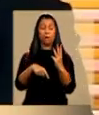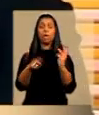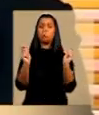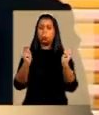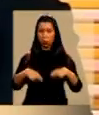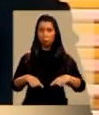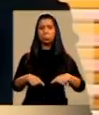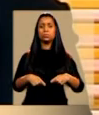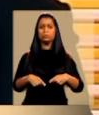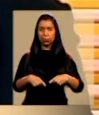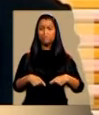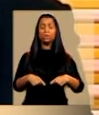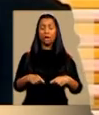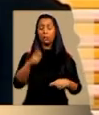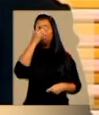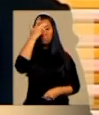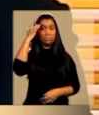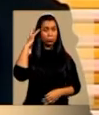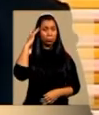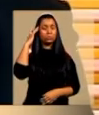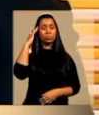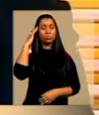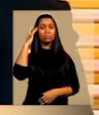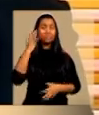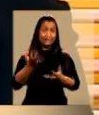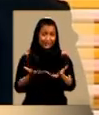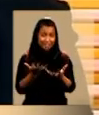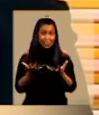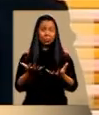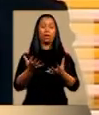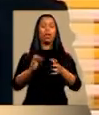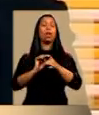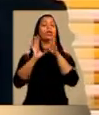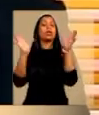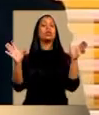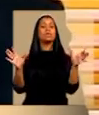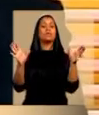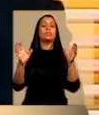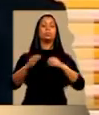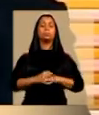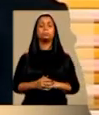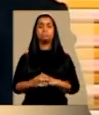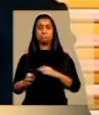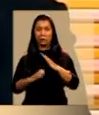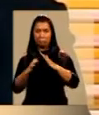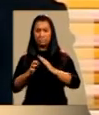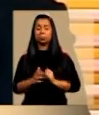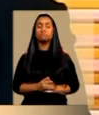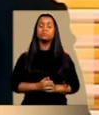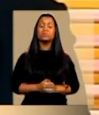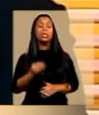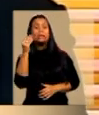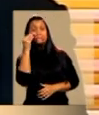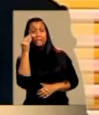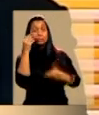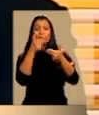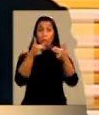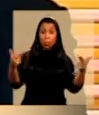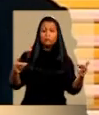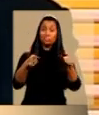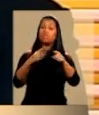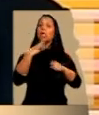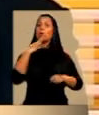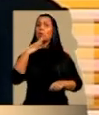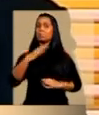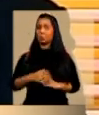São três possibilidades para aquele empreendedor que queira se arriscar no mundo do negócio, né? A primeira delas é tente optar por